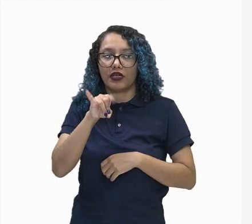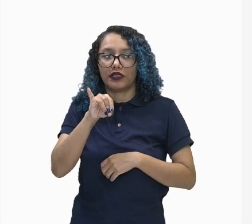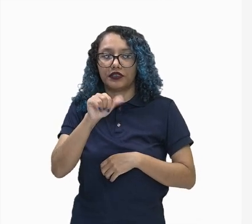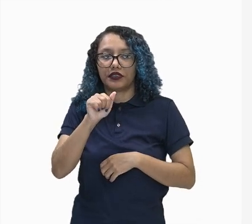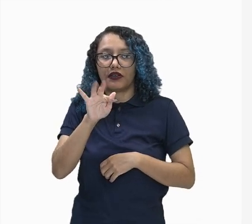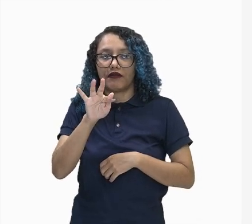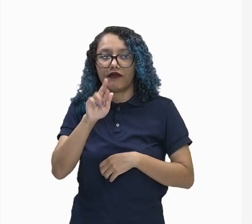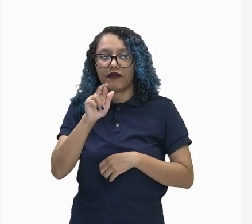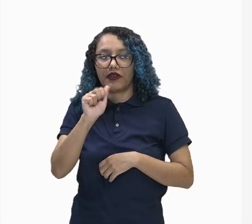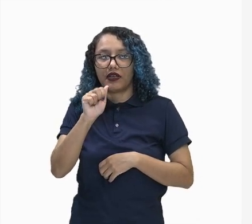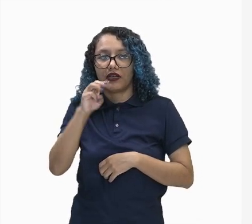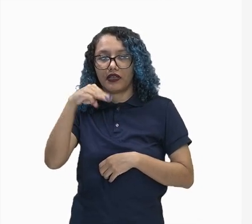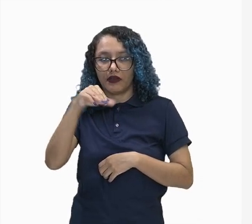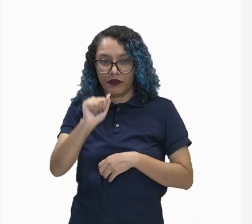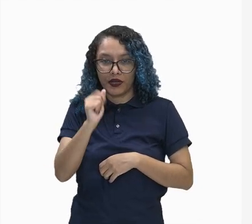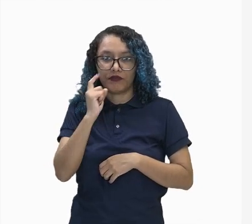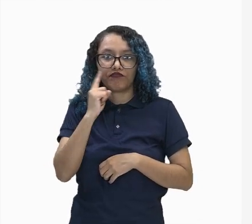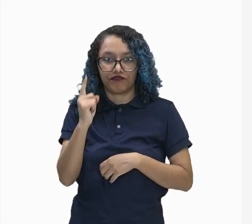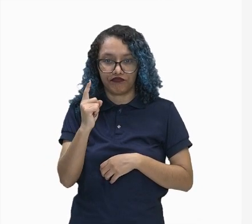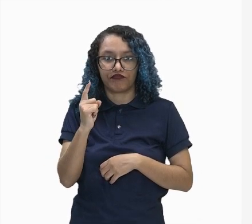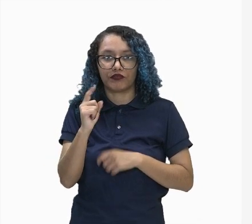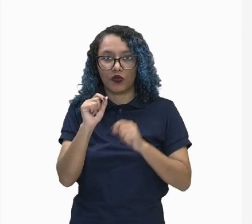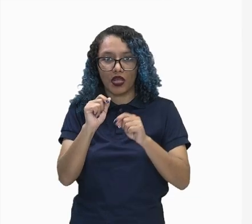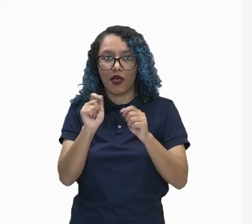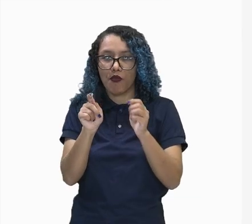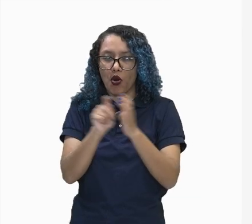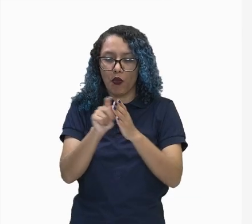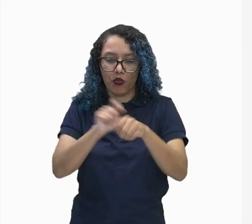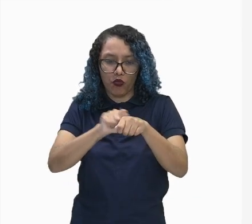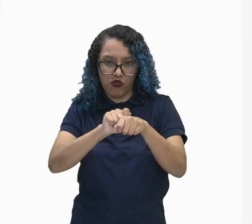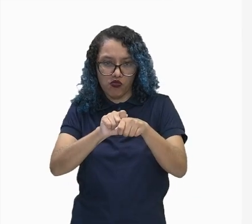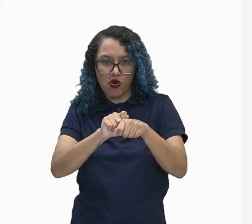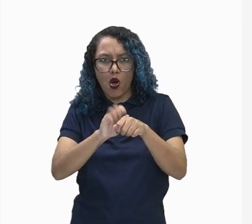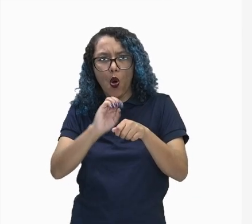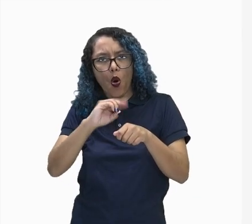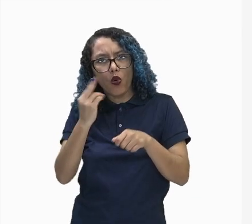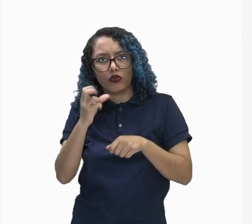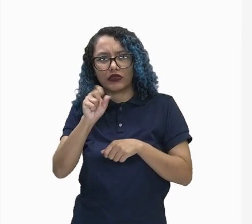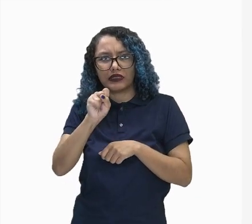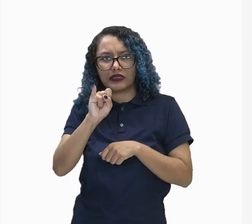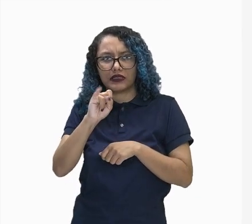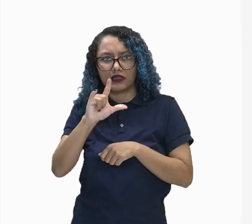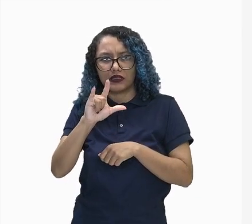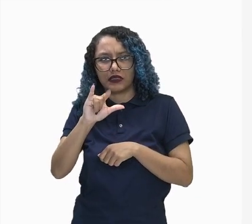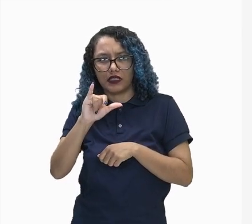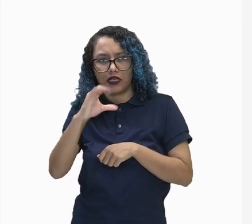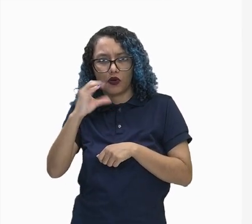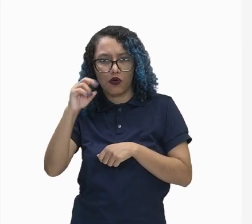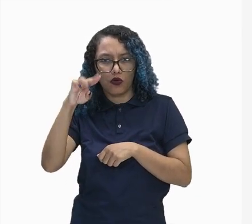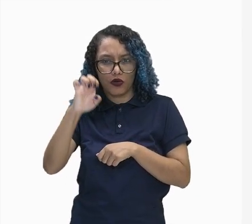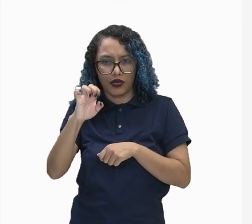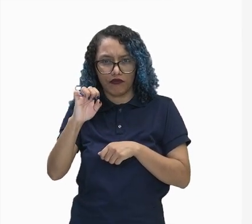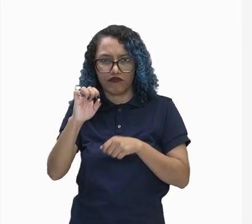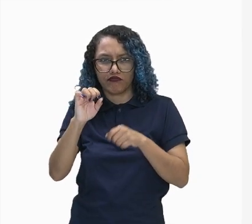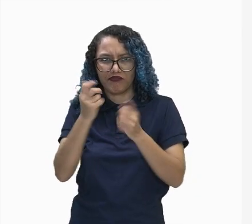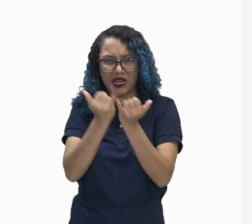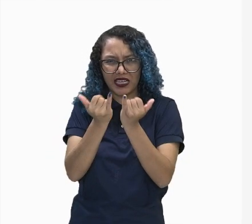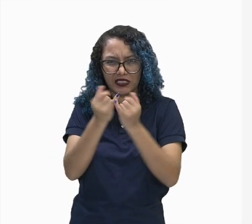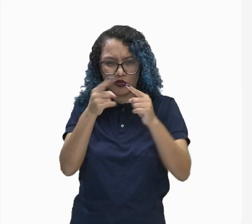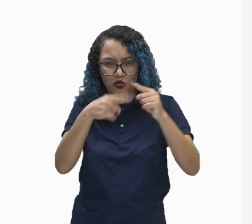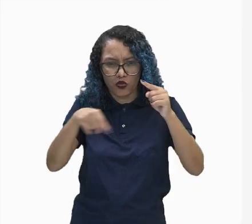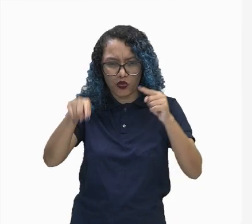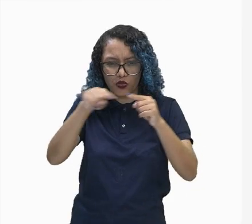O diafragma é uma estrutura de borracha ou silicone com o formato de uma semiesfera.